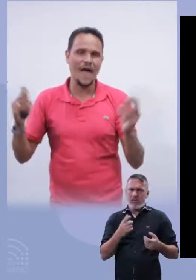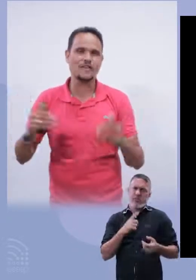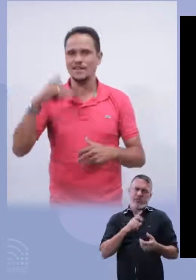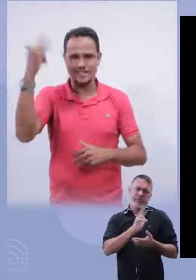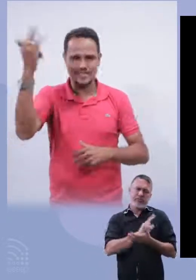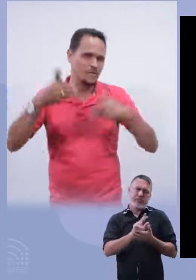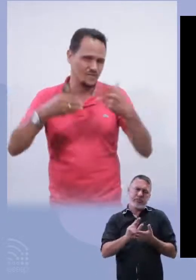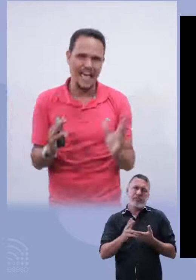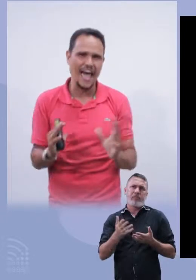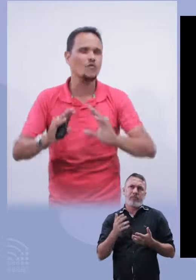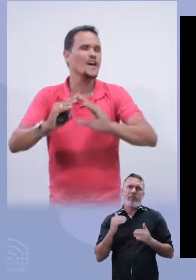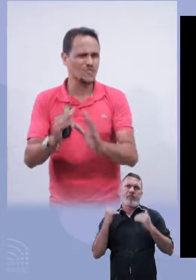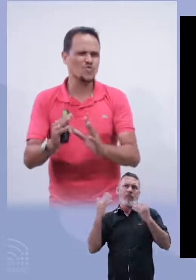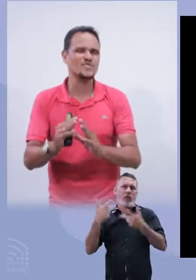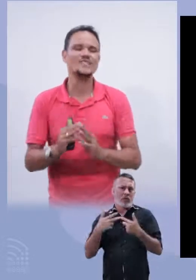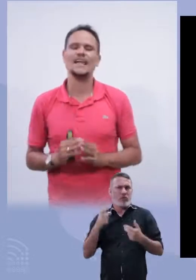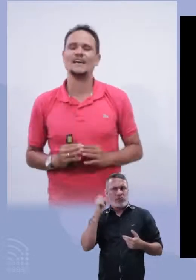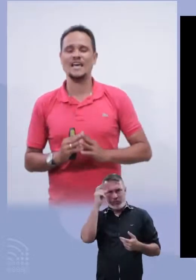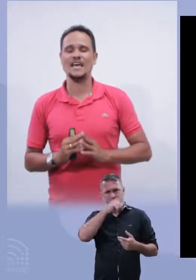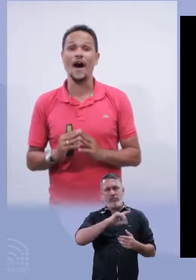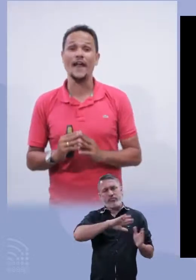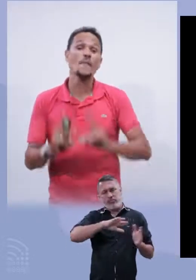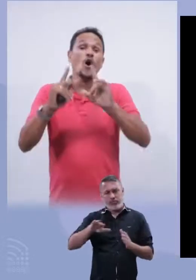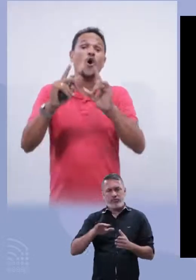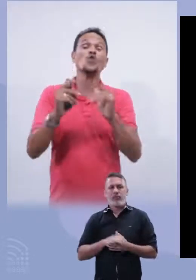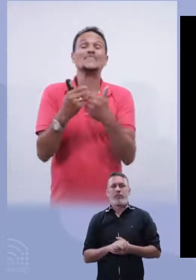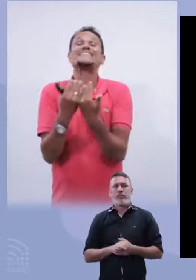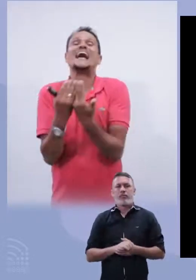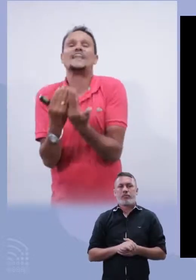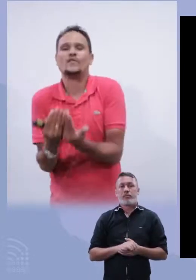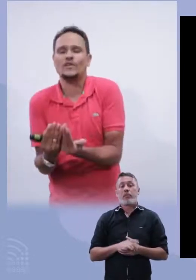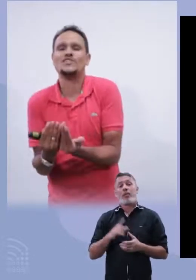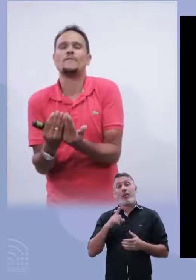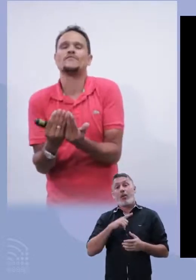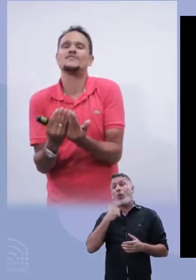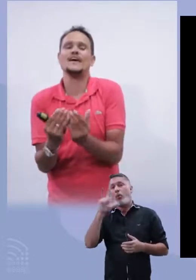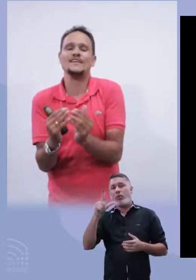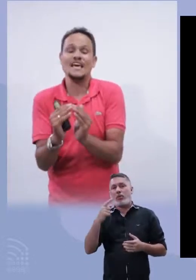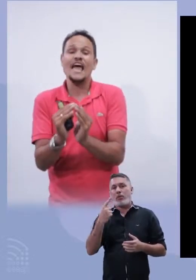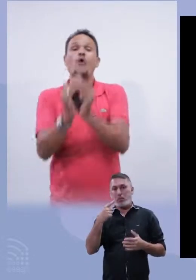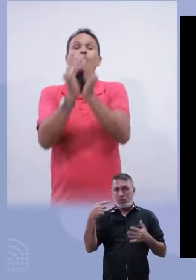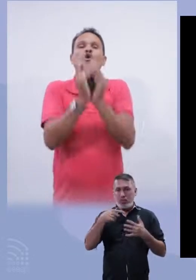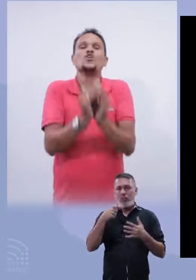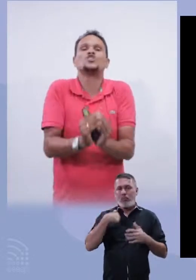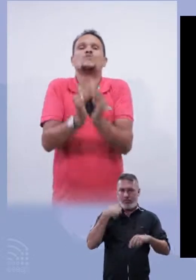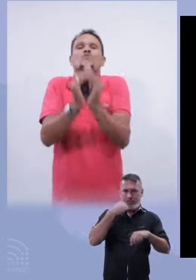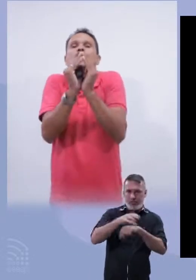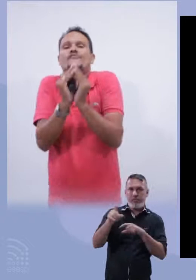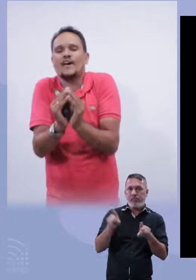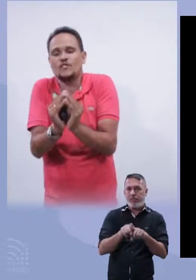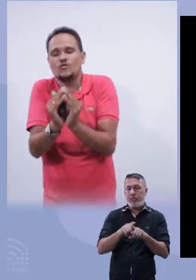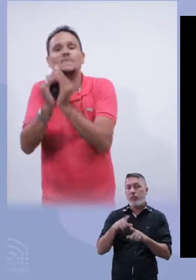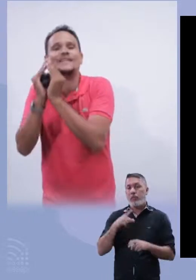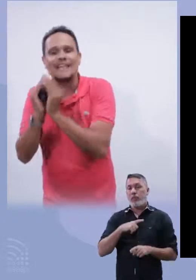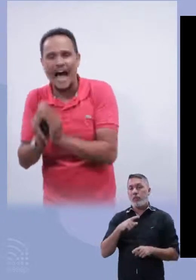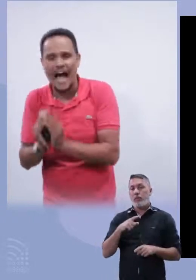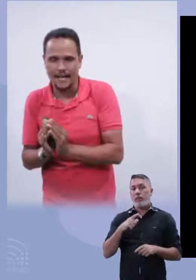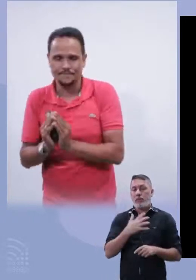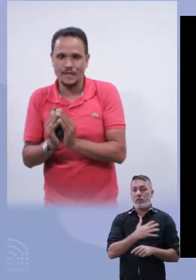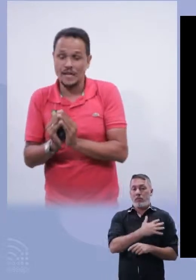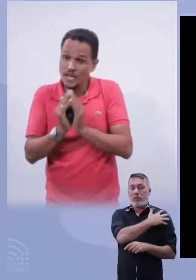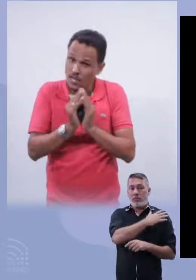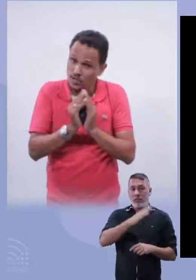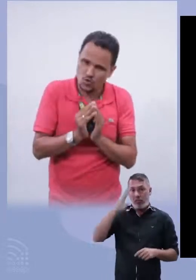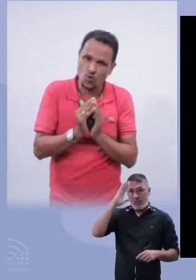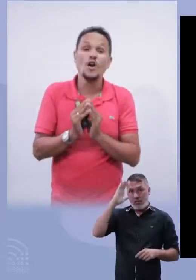vários aspectos, externo, interno, que não nos interessa aqui agora. Outro detalhe que eu quero chamar com vocês é o último governo